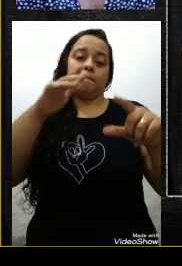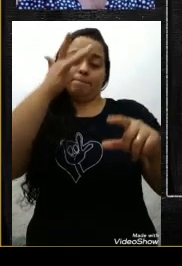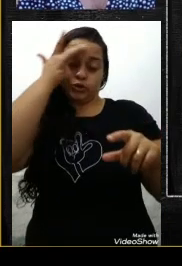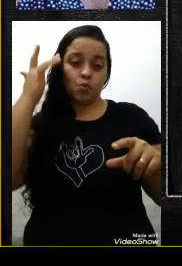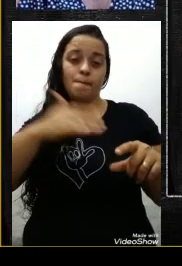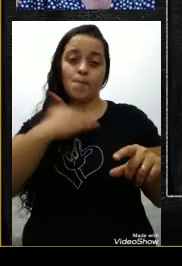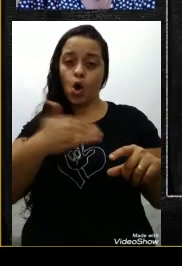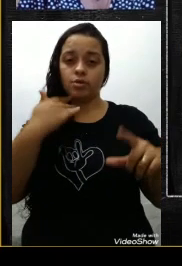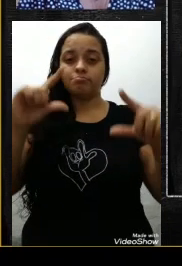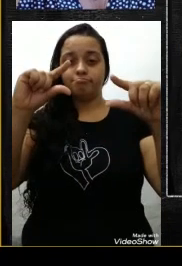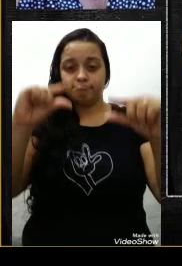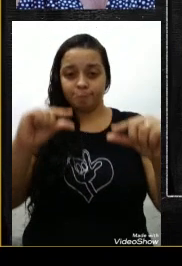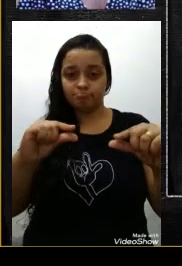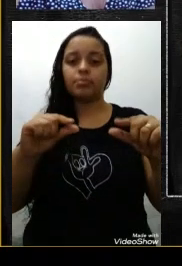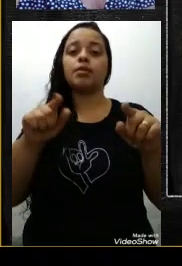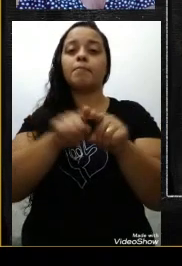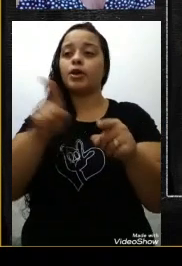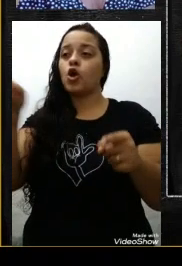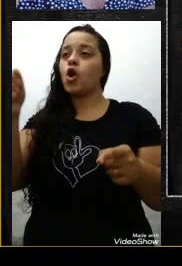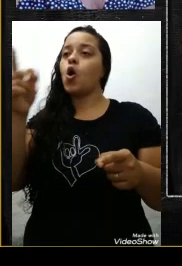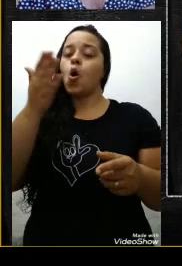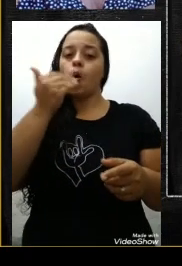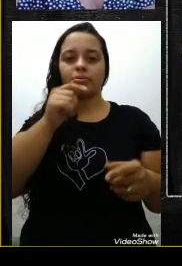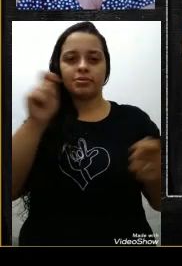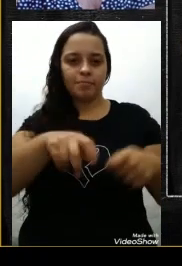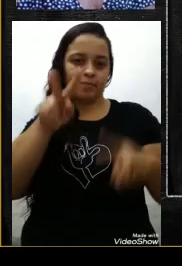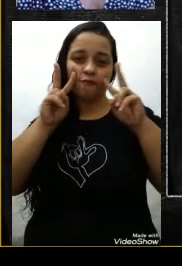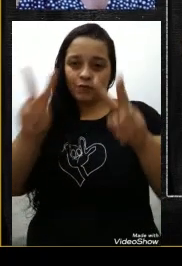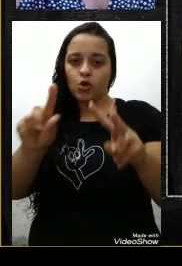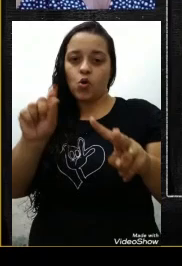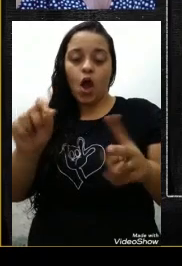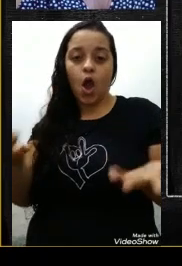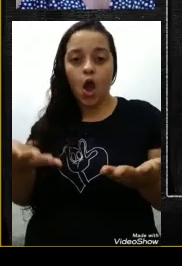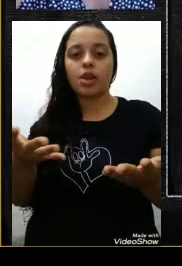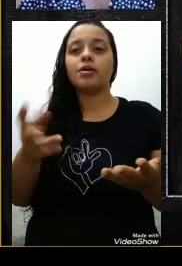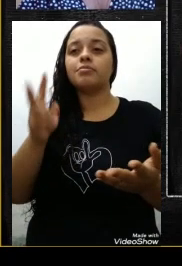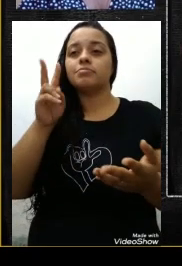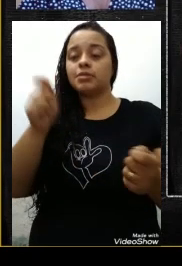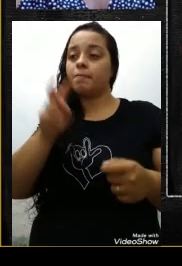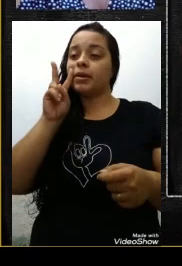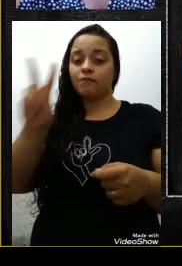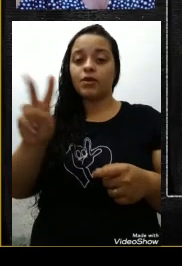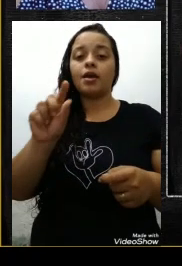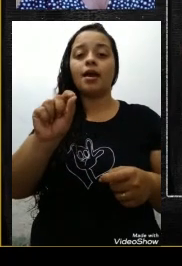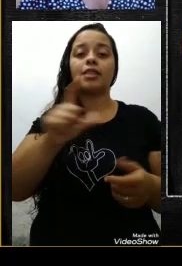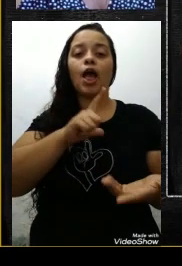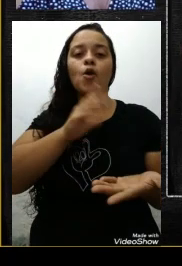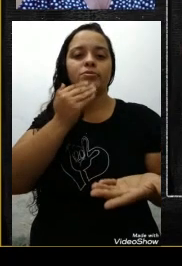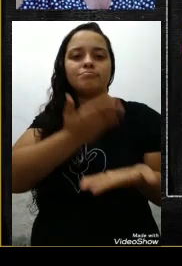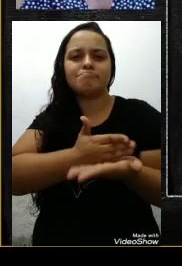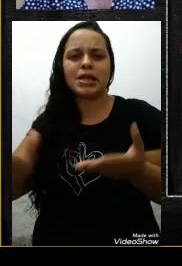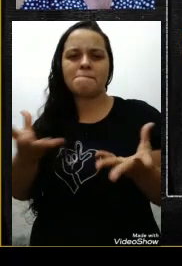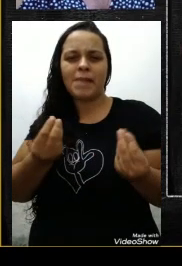da natalidade e uma redução da mortalidade. Observem que agora, pela primeira vez, é possível